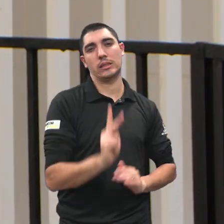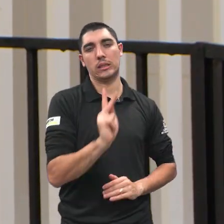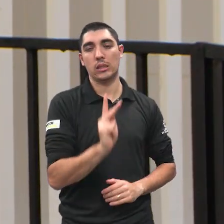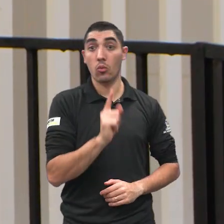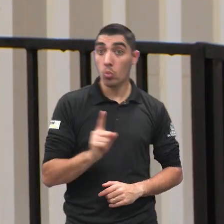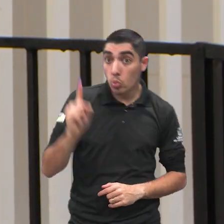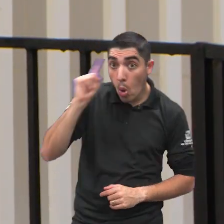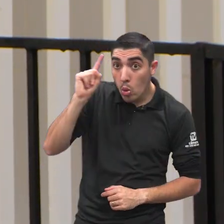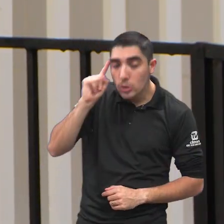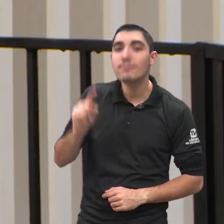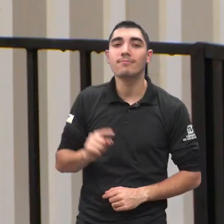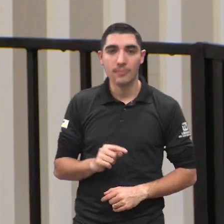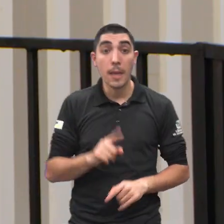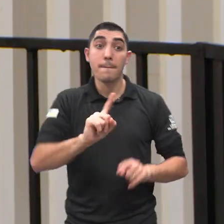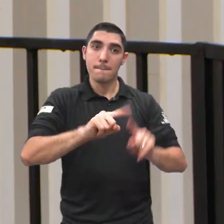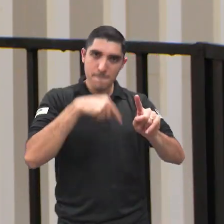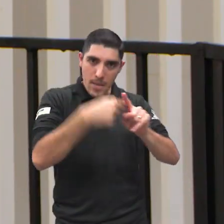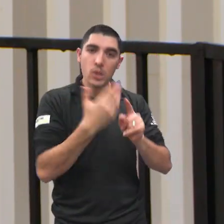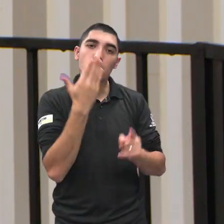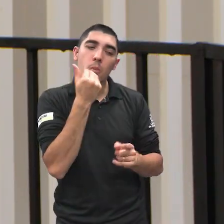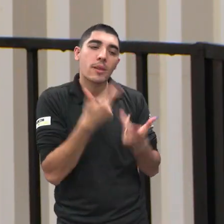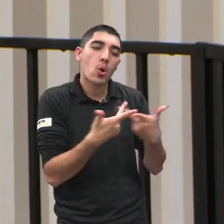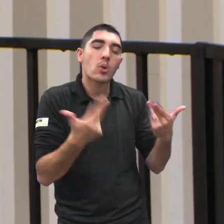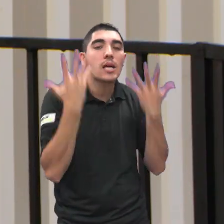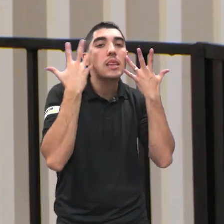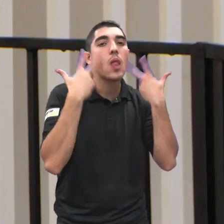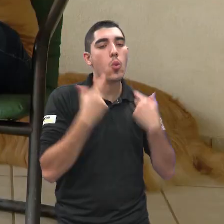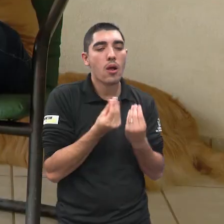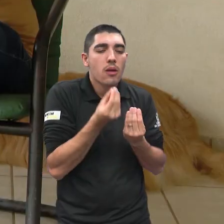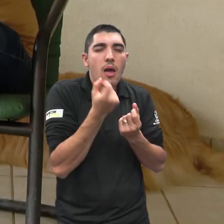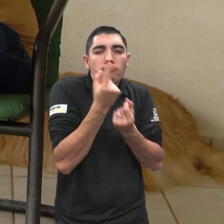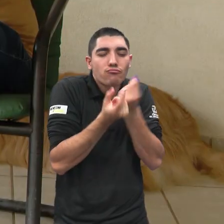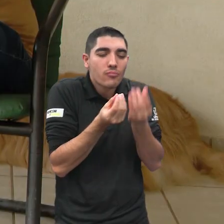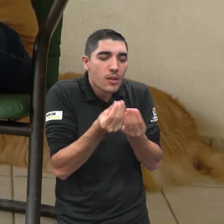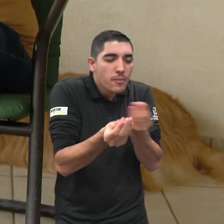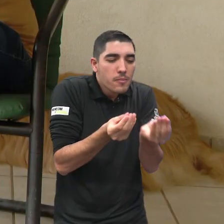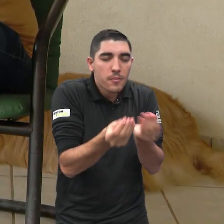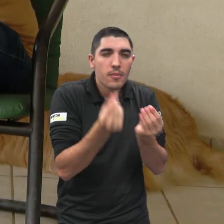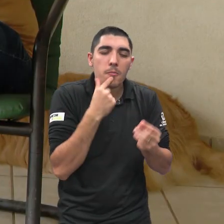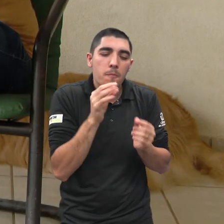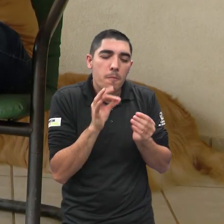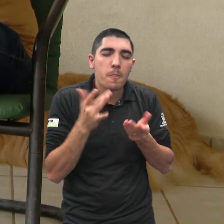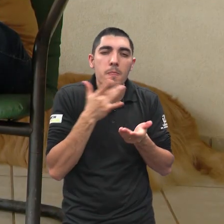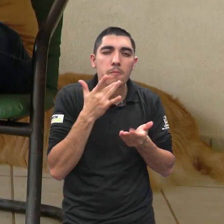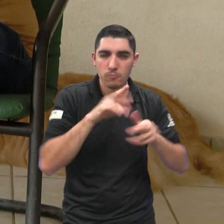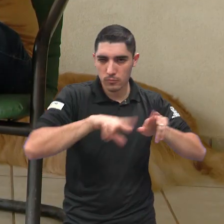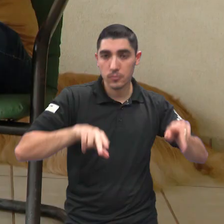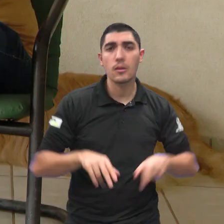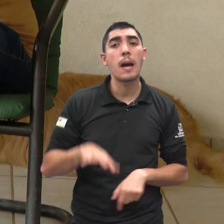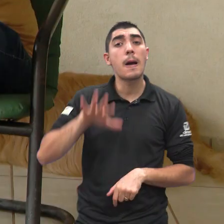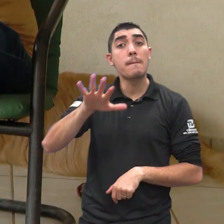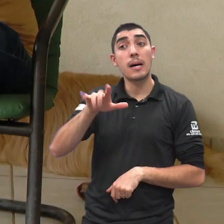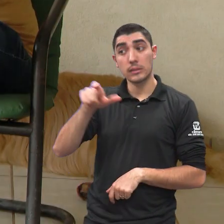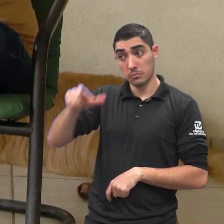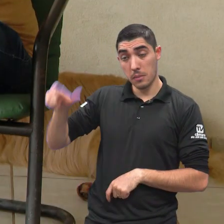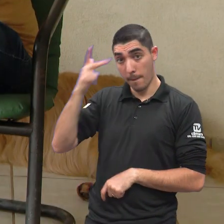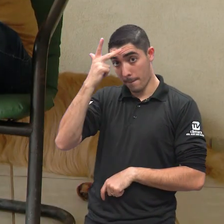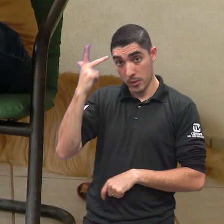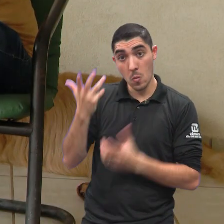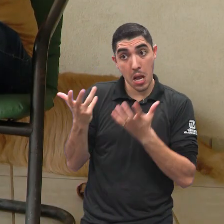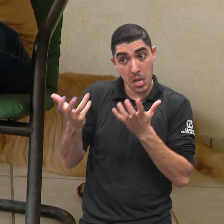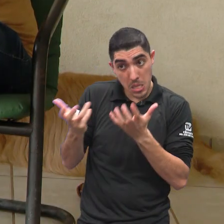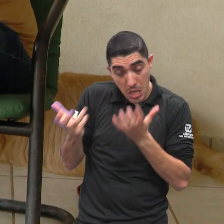Né? E mais os petiscos, que a gente prefere dar coisas naturais. Sim, mas quem está disposto a se planejar, a